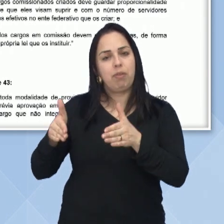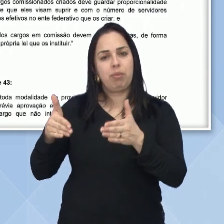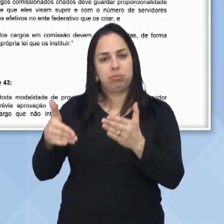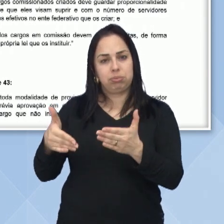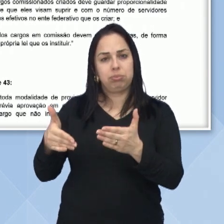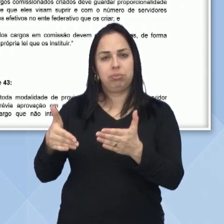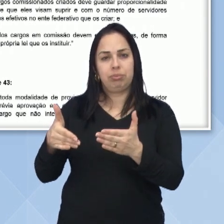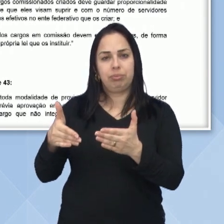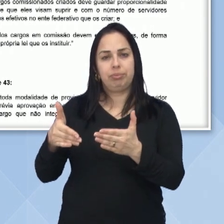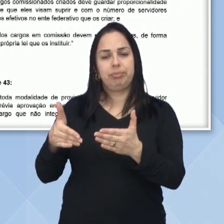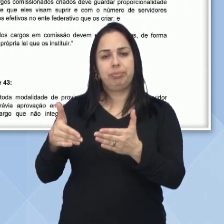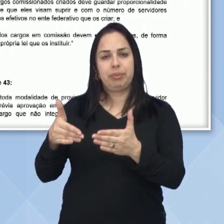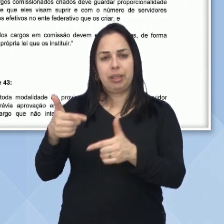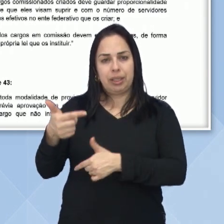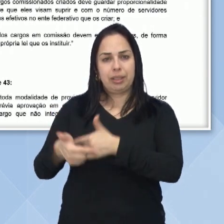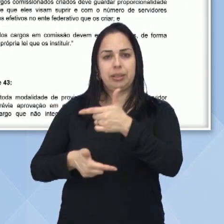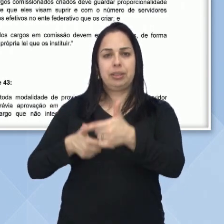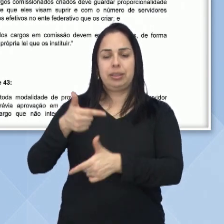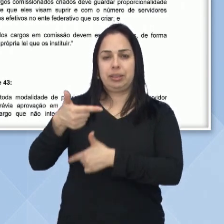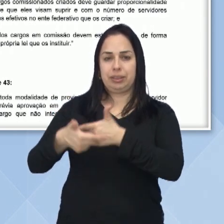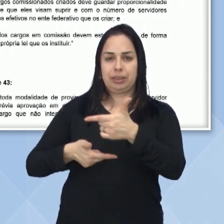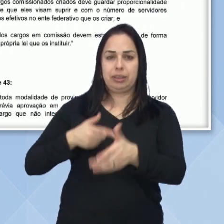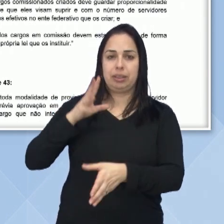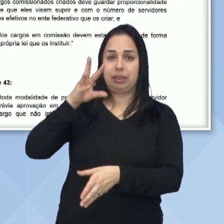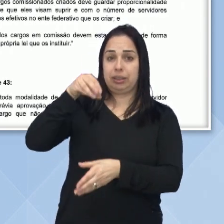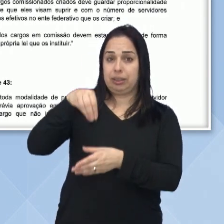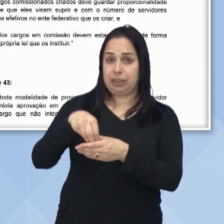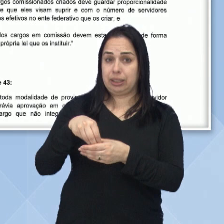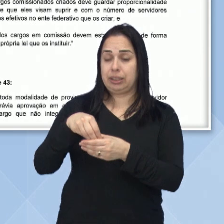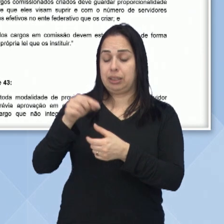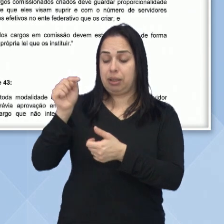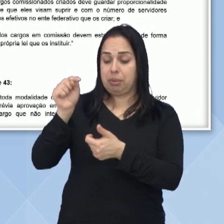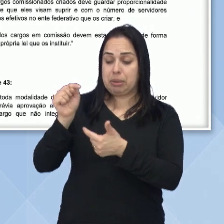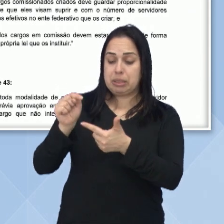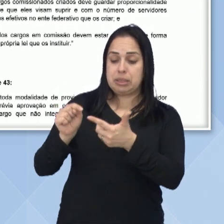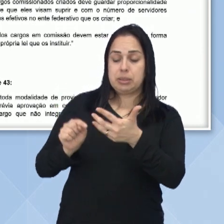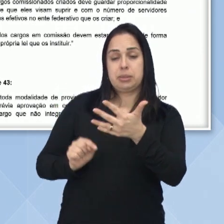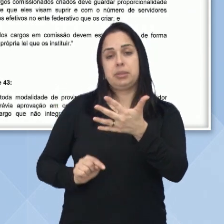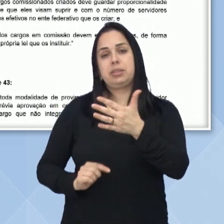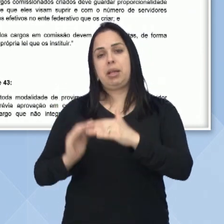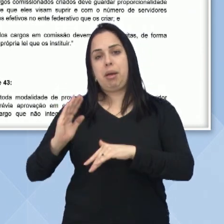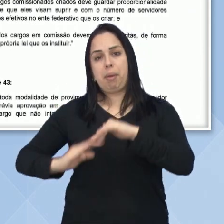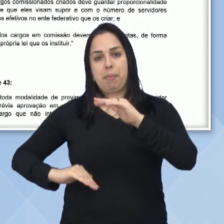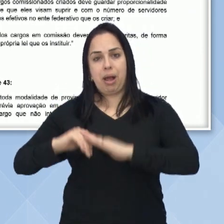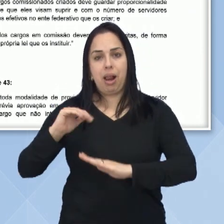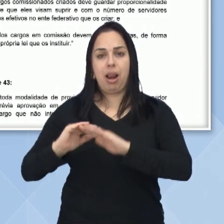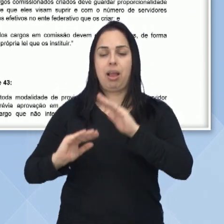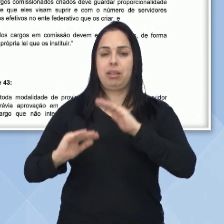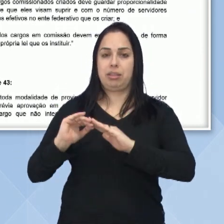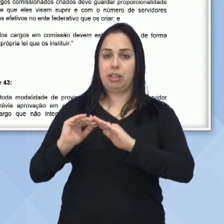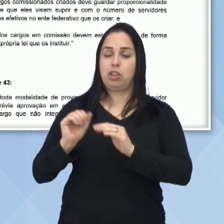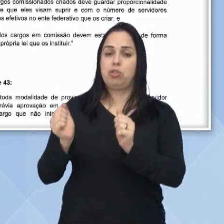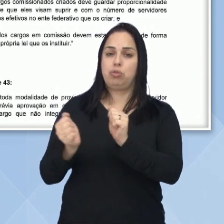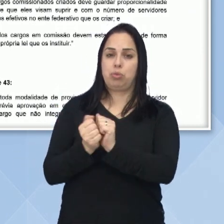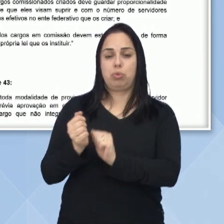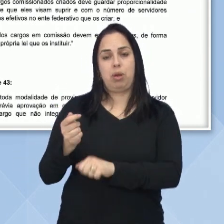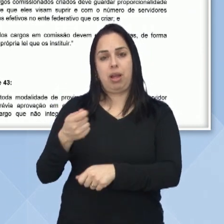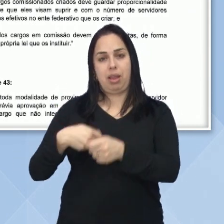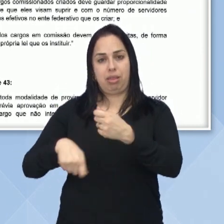específicas para atuarem dentro das competências inerentes da